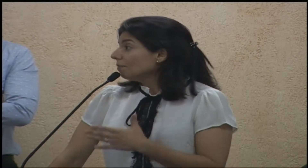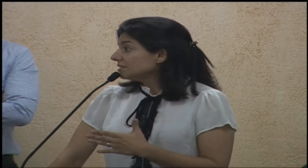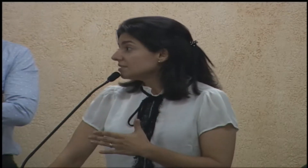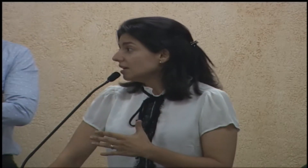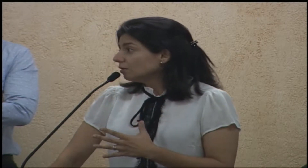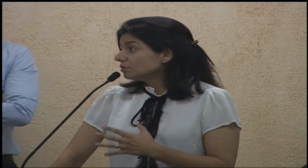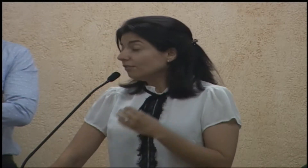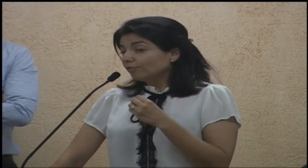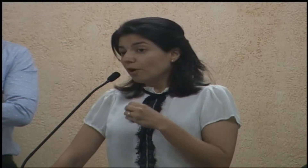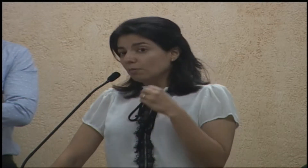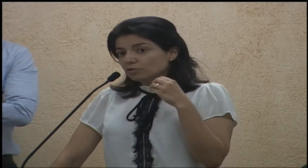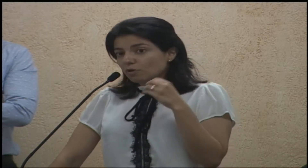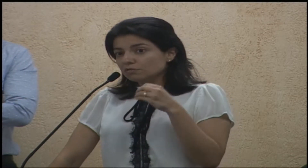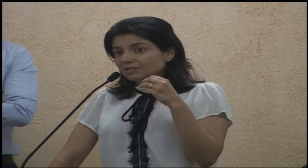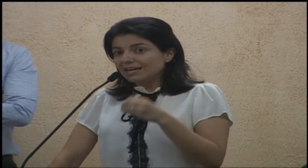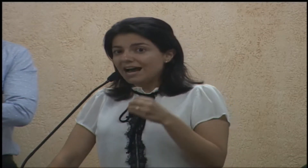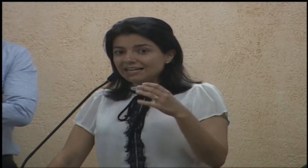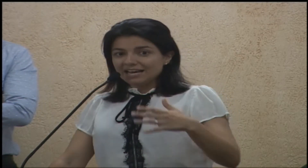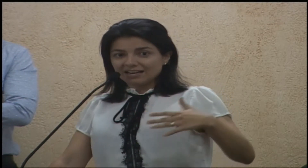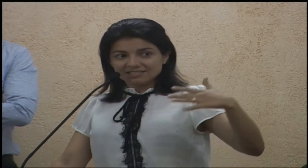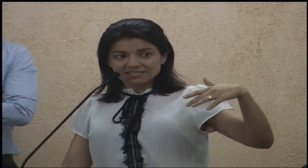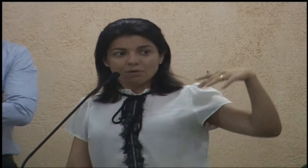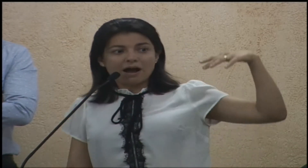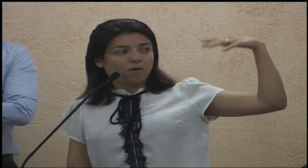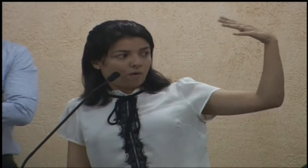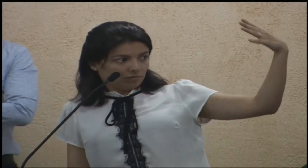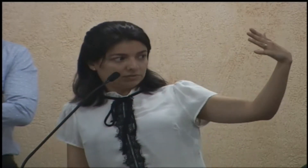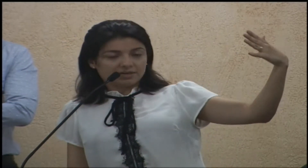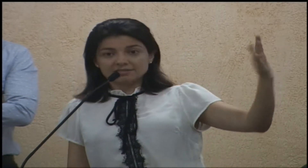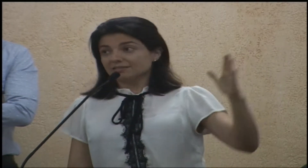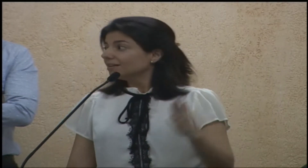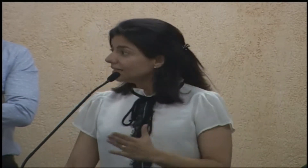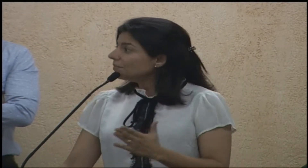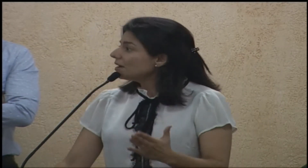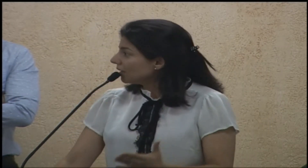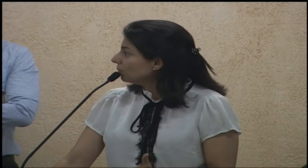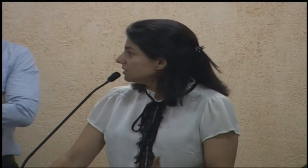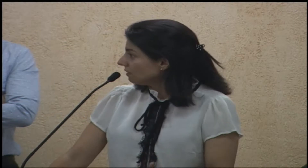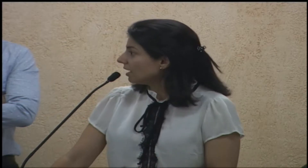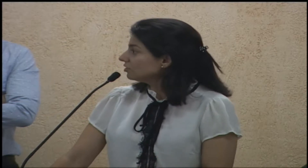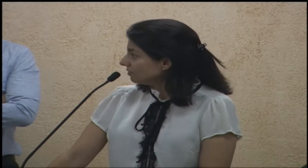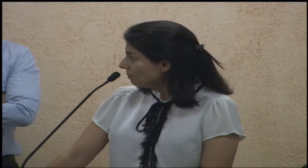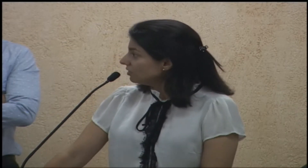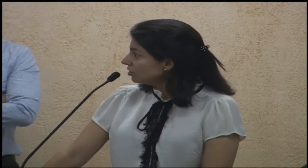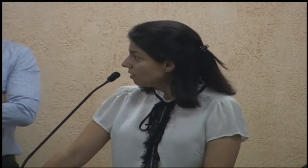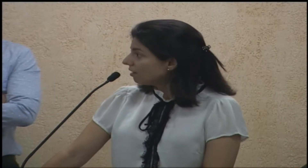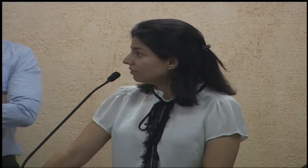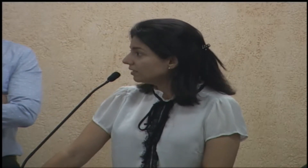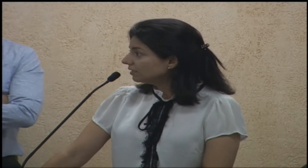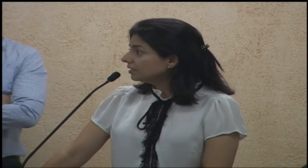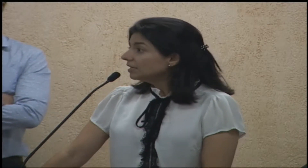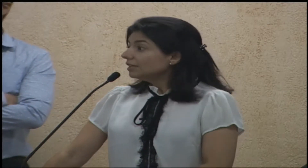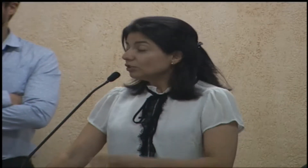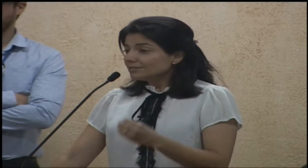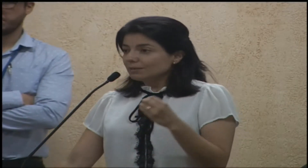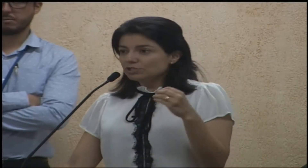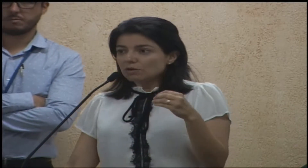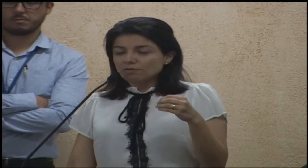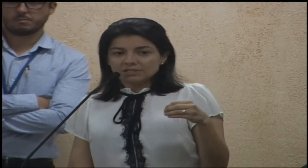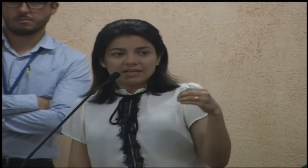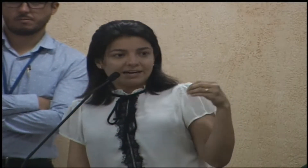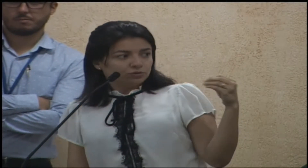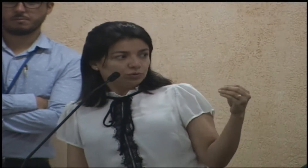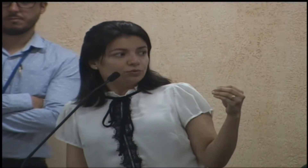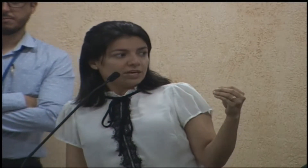nossa comissão, se formos considerar em relação a outras, também é uma comissão relativamente nova. Nós temos